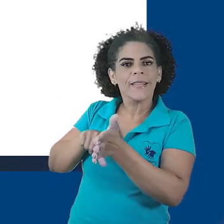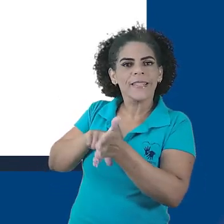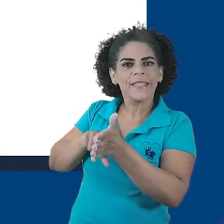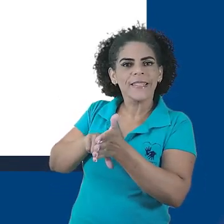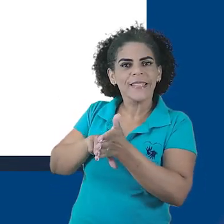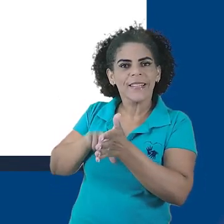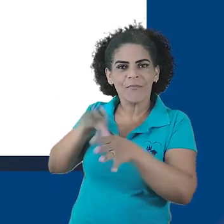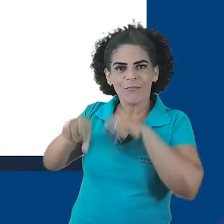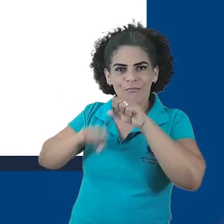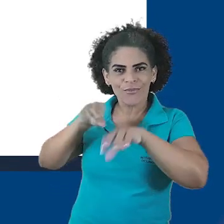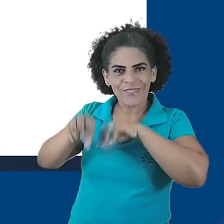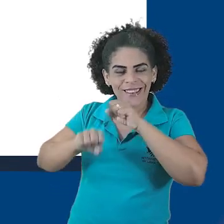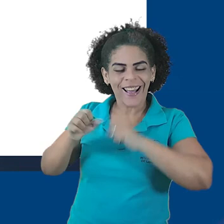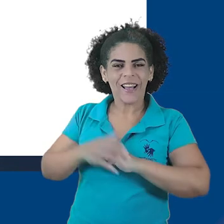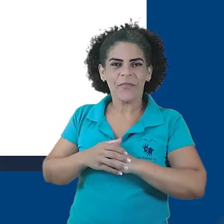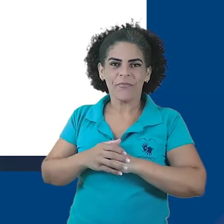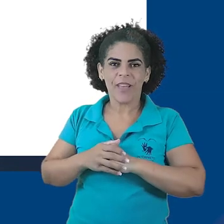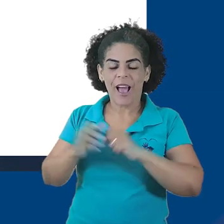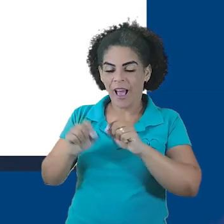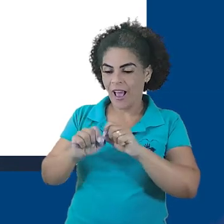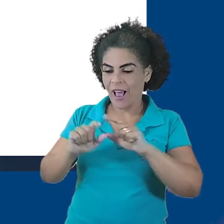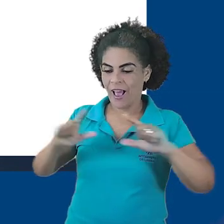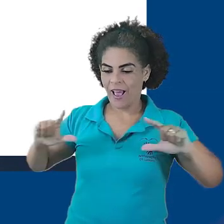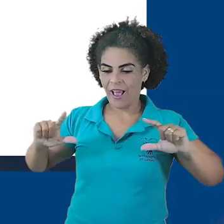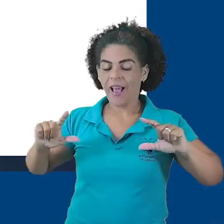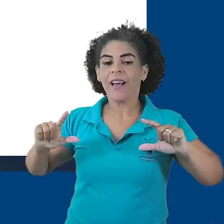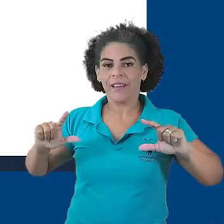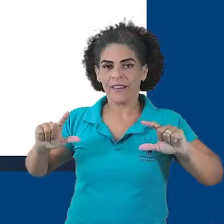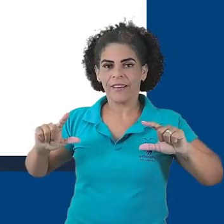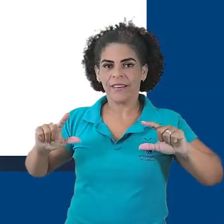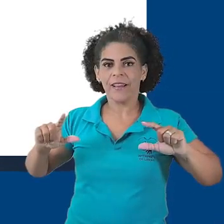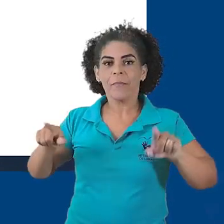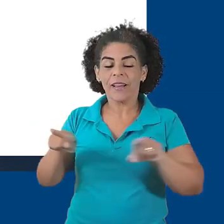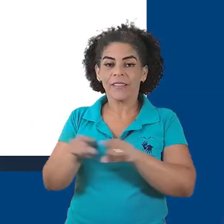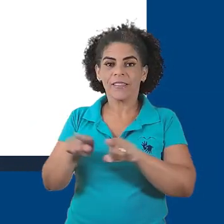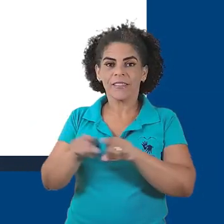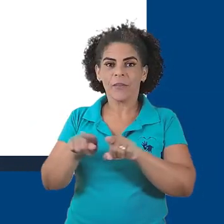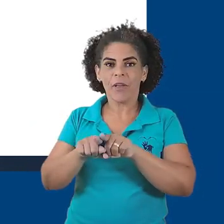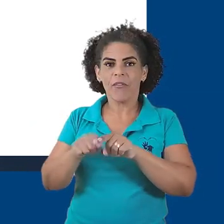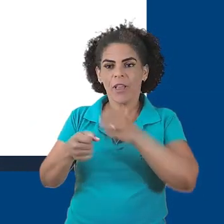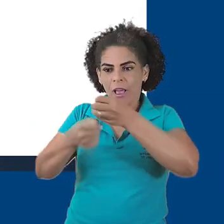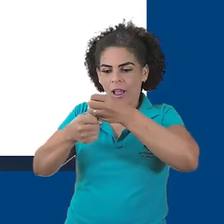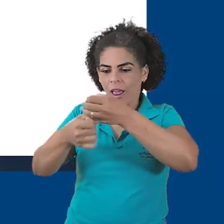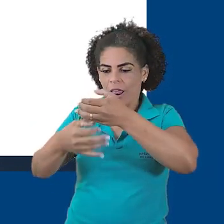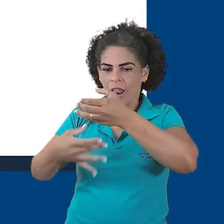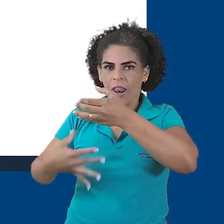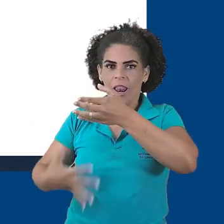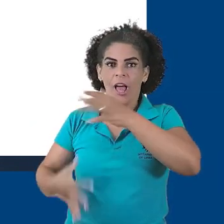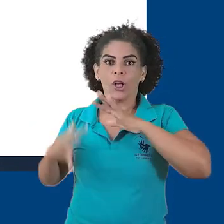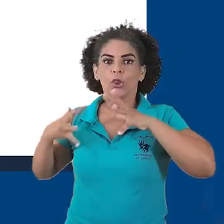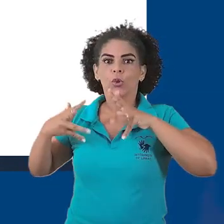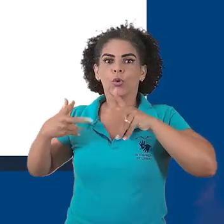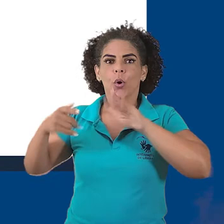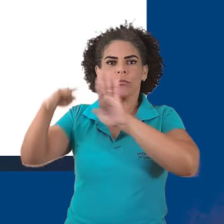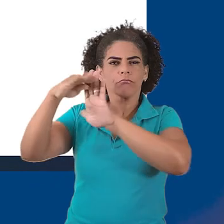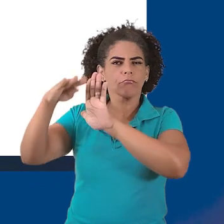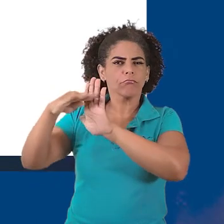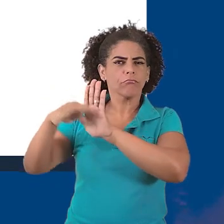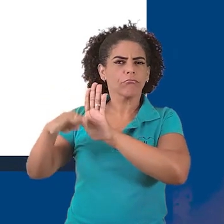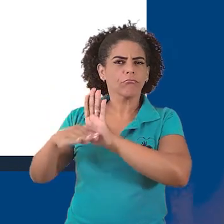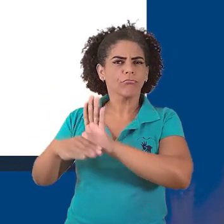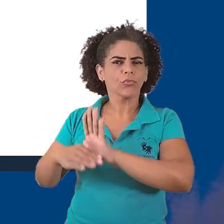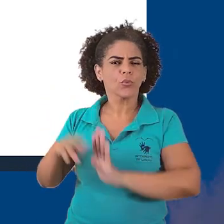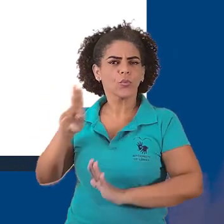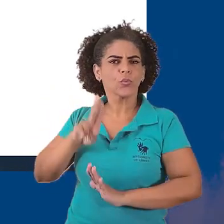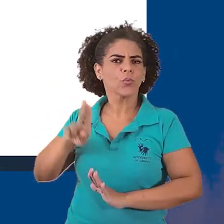sobre o botão de pesquisa, eu vou abrir uma caixa de busca, mas também vou ter uma listagem de todos os